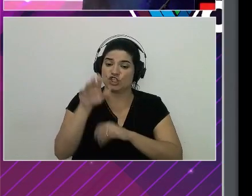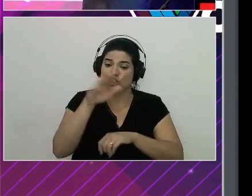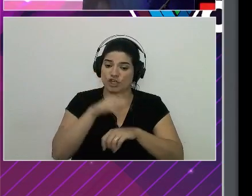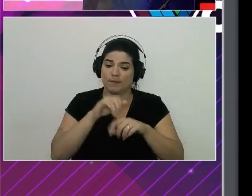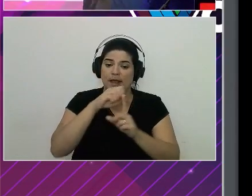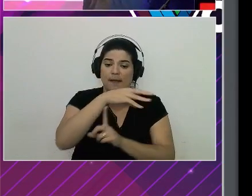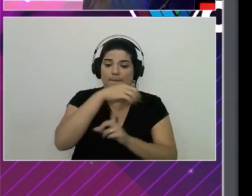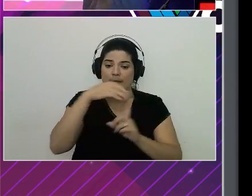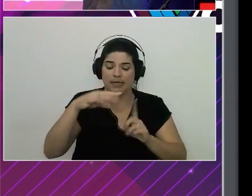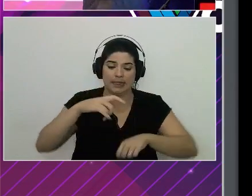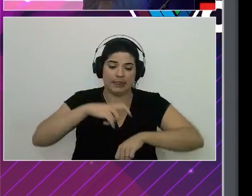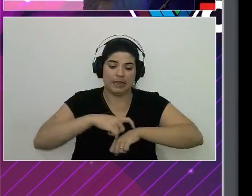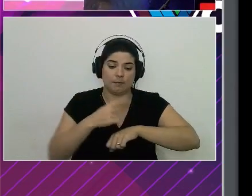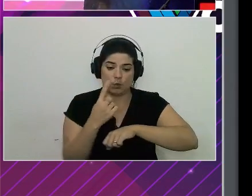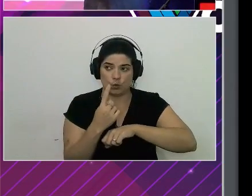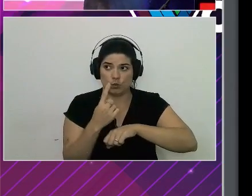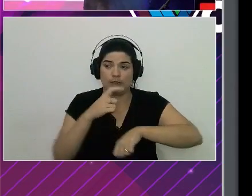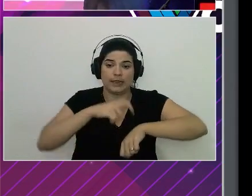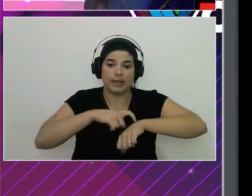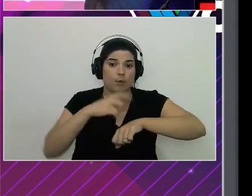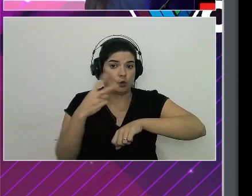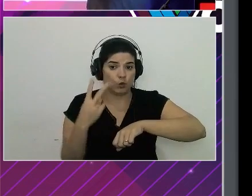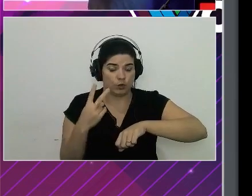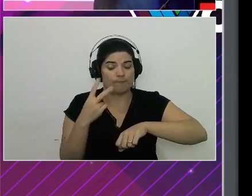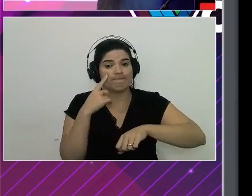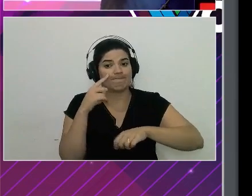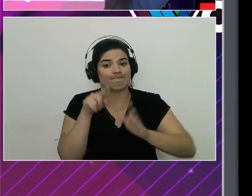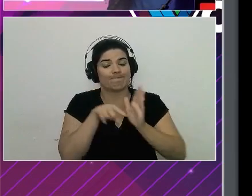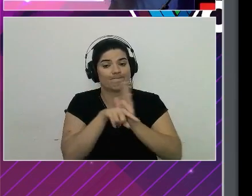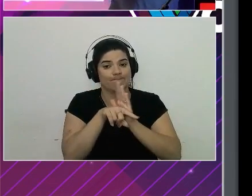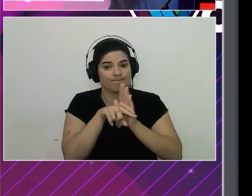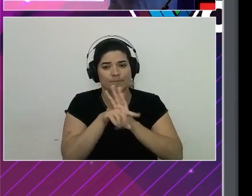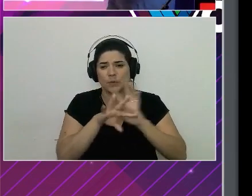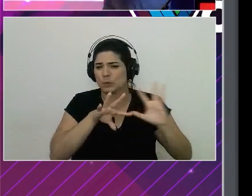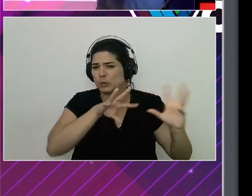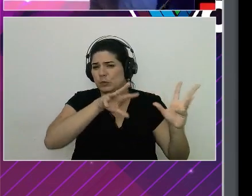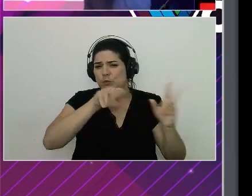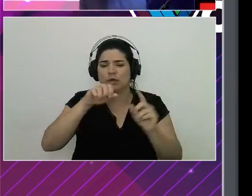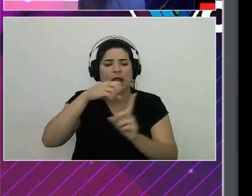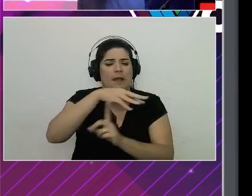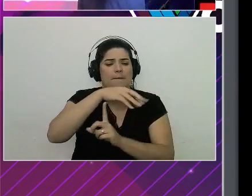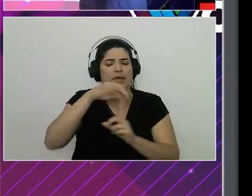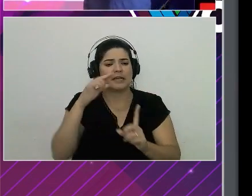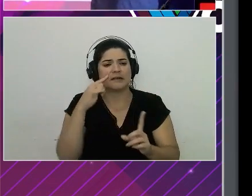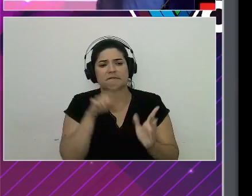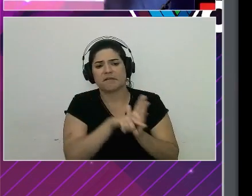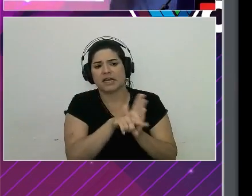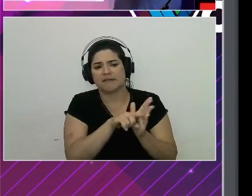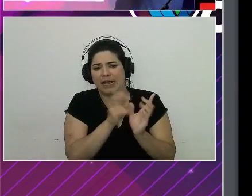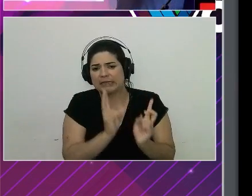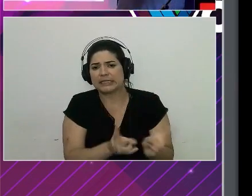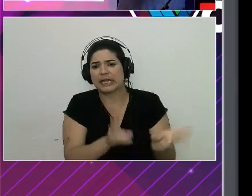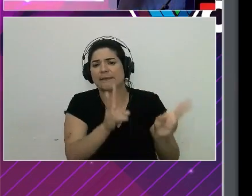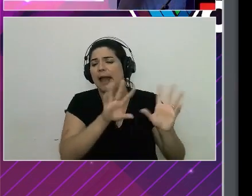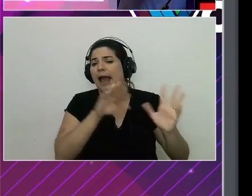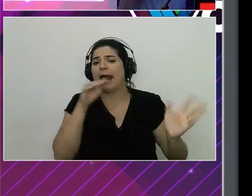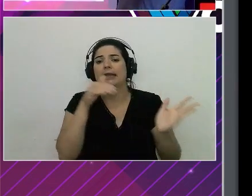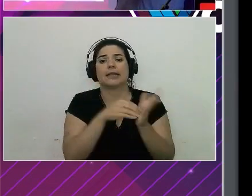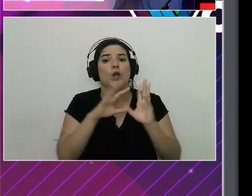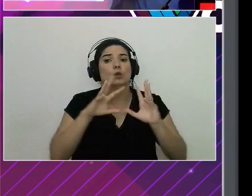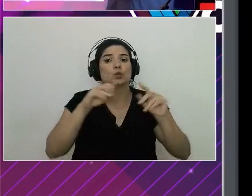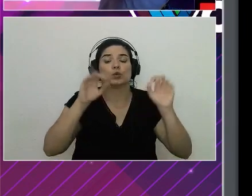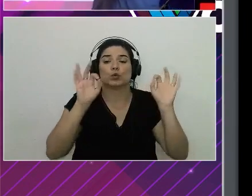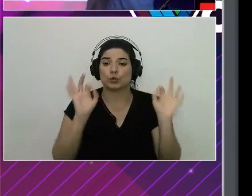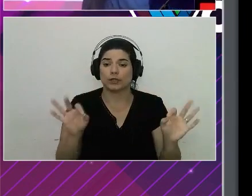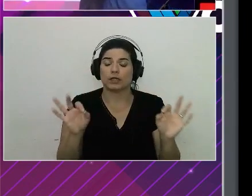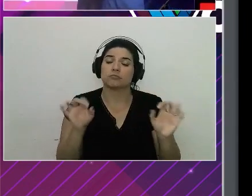e no tempo 2 você verifica o estado de toda a API e tenta verificar a todo momento até tudo dar certo, pode ser